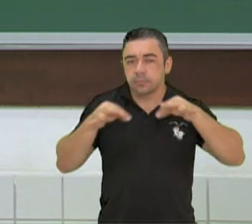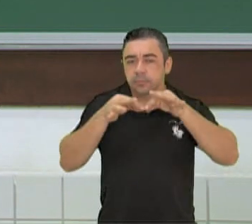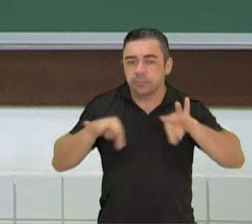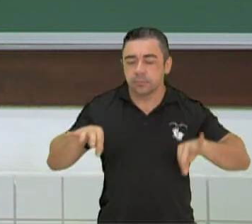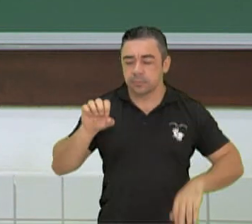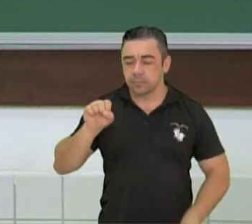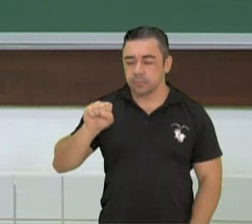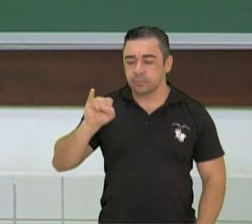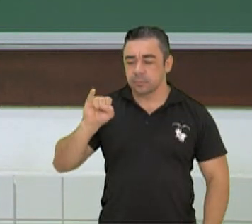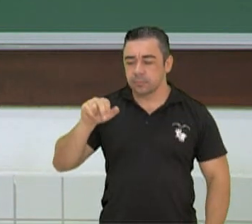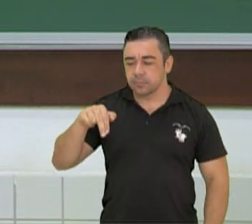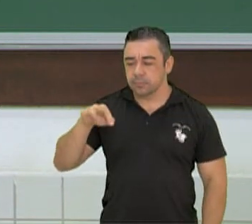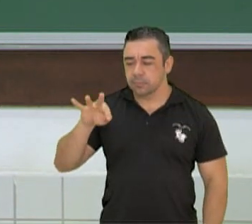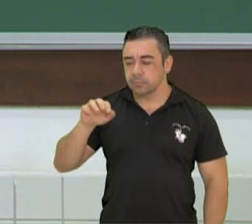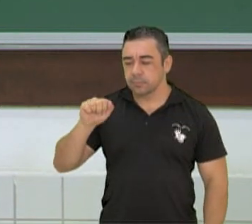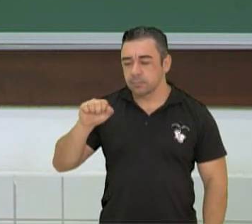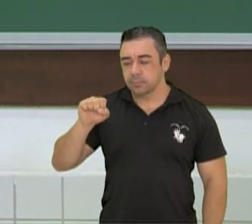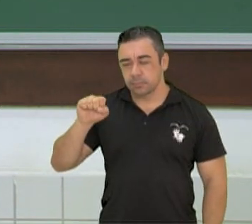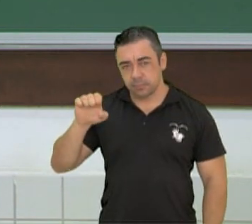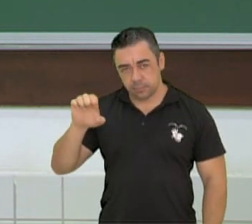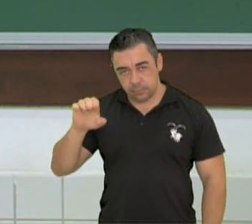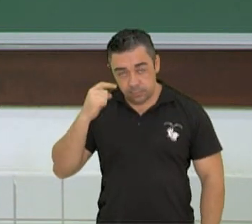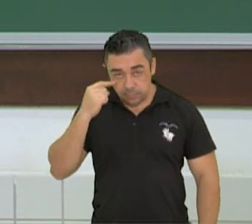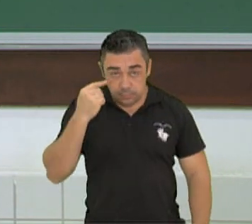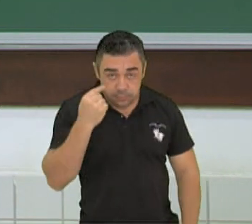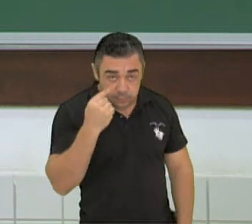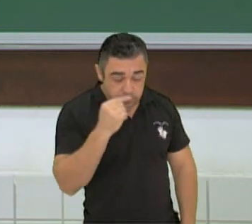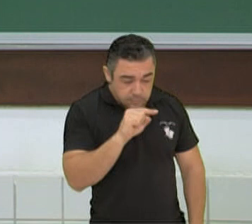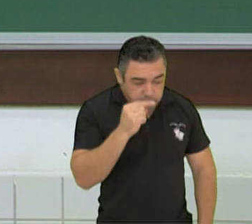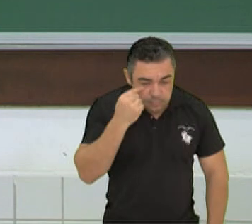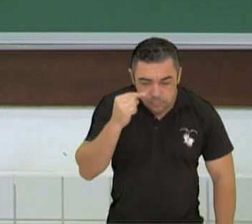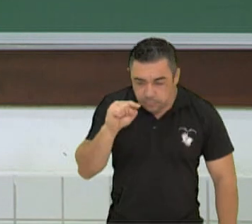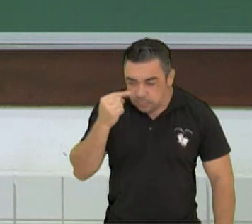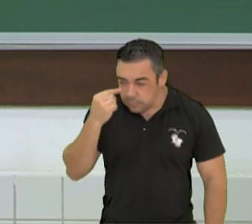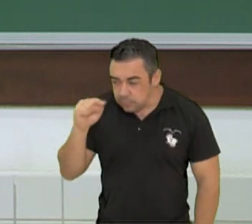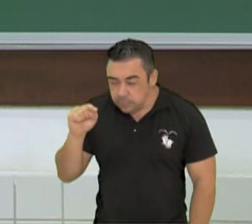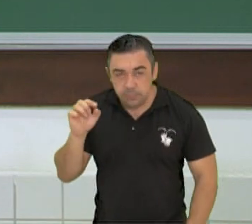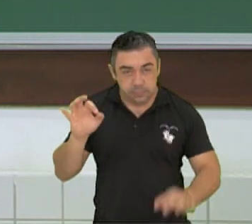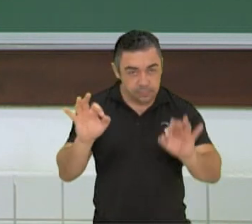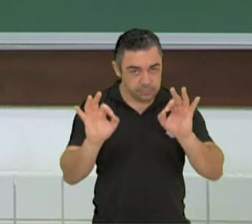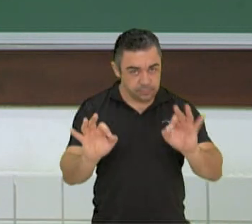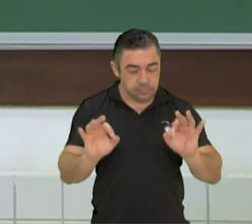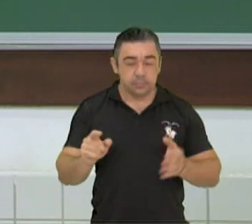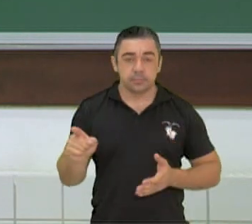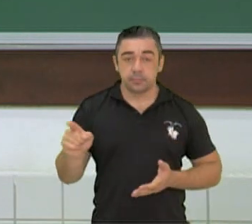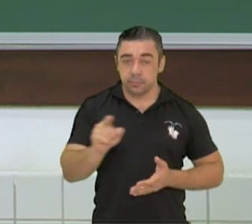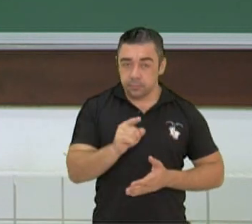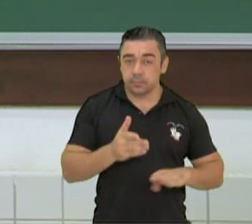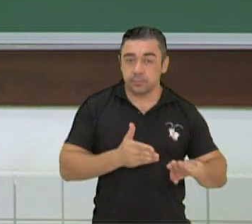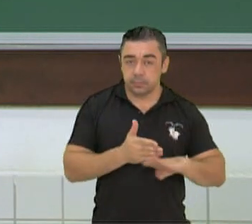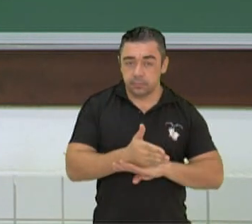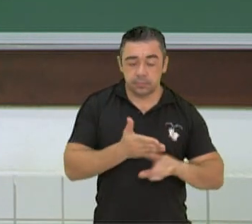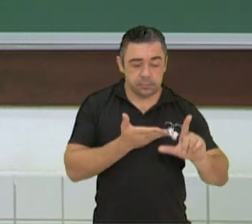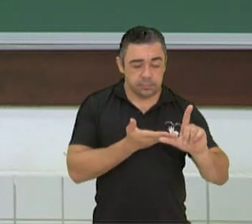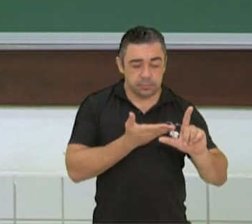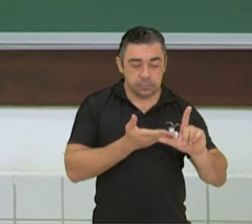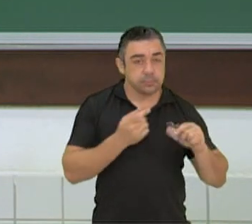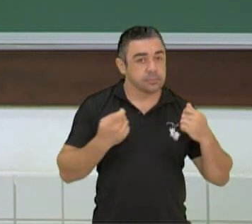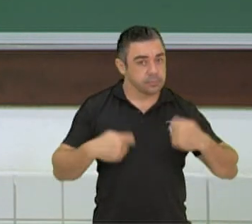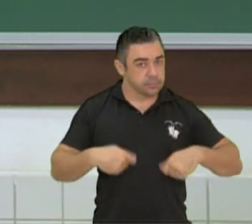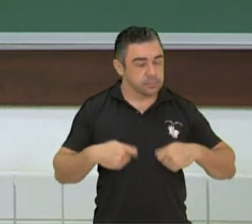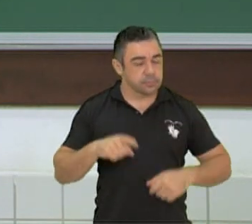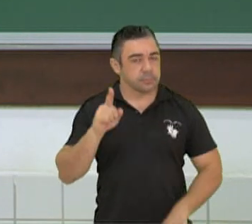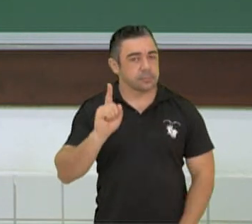Vamos lá retomar alguns pontozinhos, perfeito? Lembrando vocês de acessar o Classroom 1,